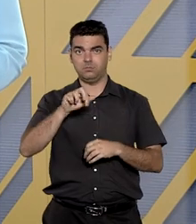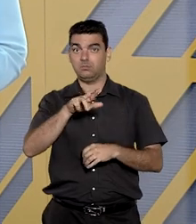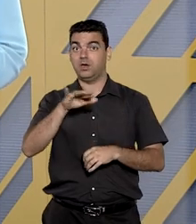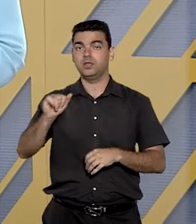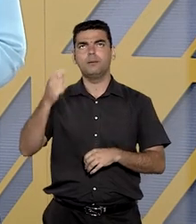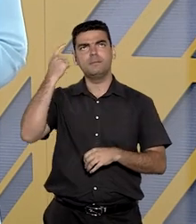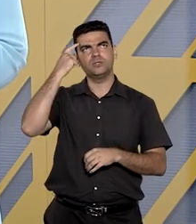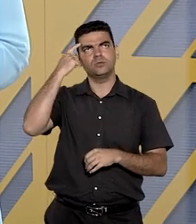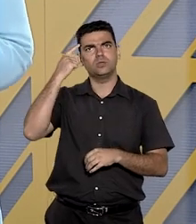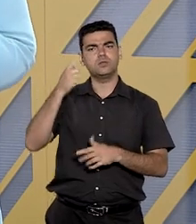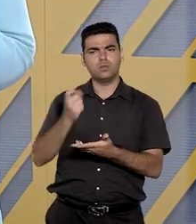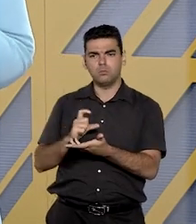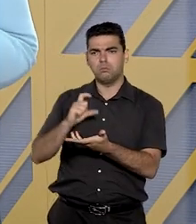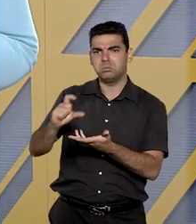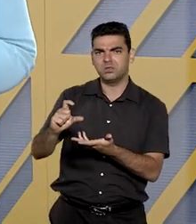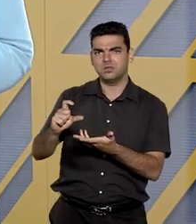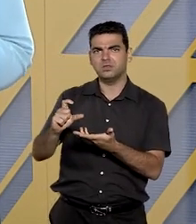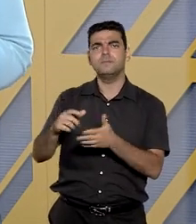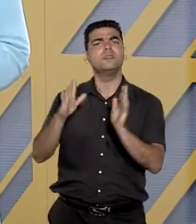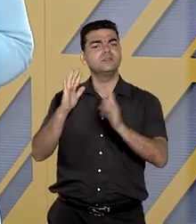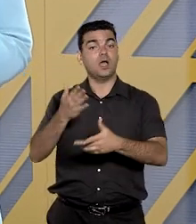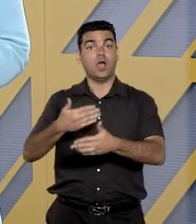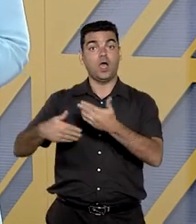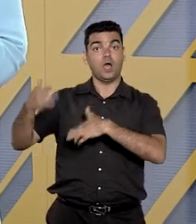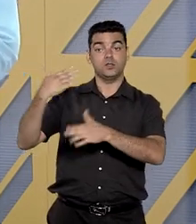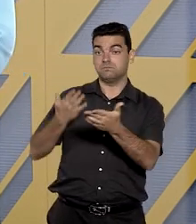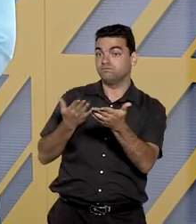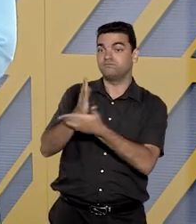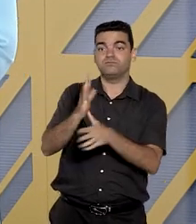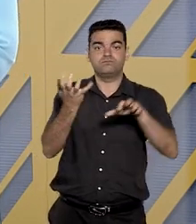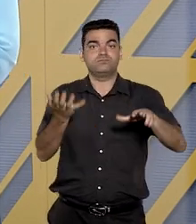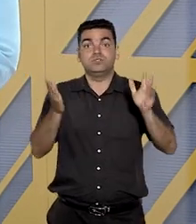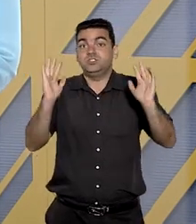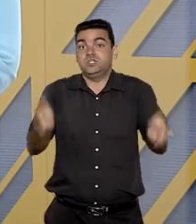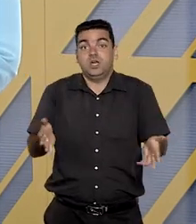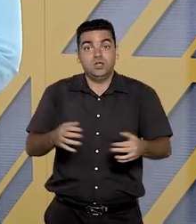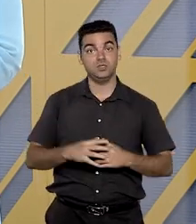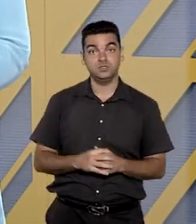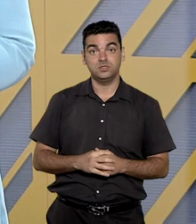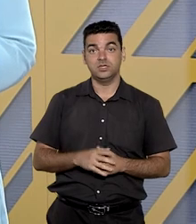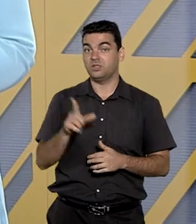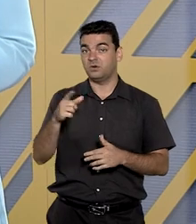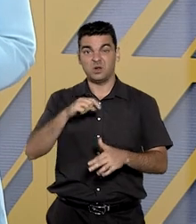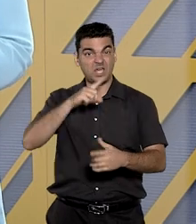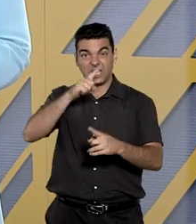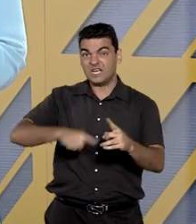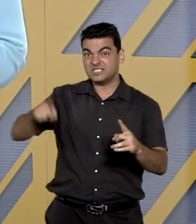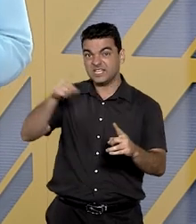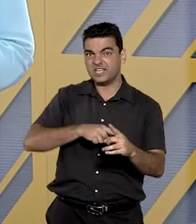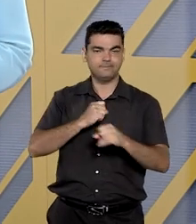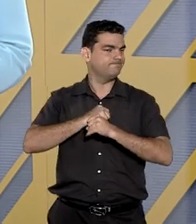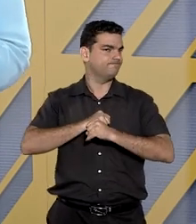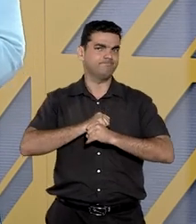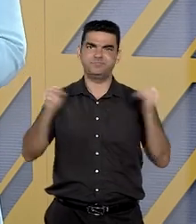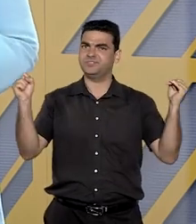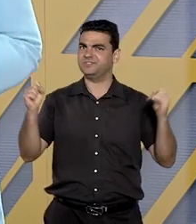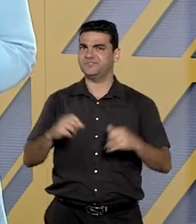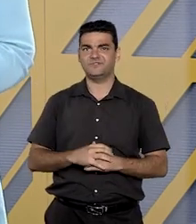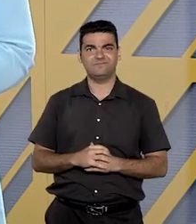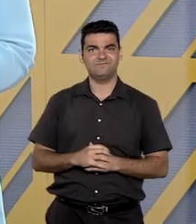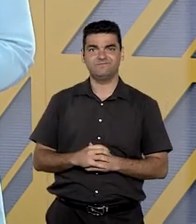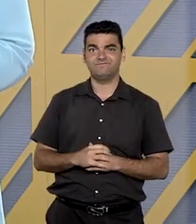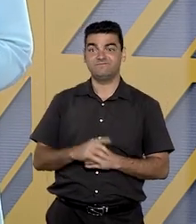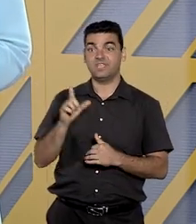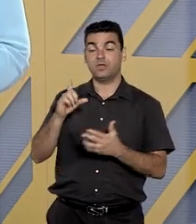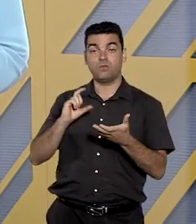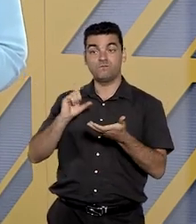a ministra ponderou que a previsão desse investimento já havia sido aprovada pelo Congresso. Portanto, era impossível desvincular